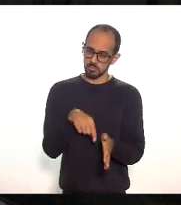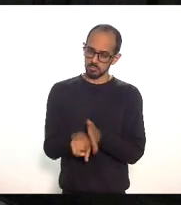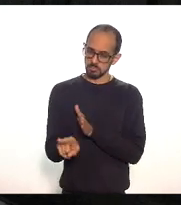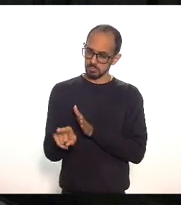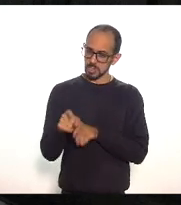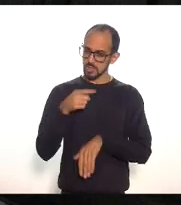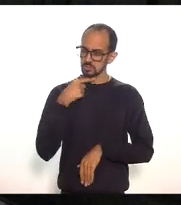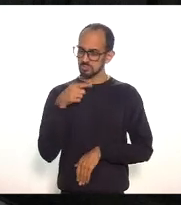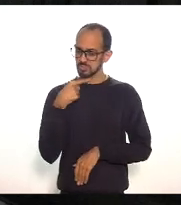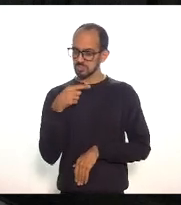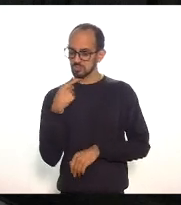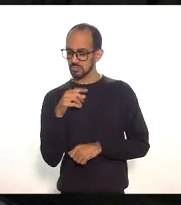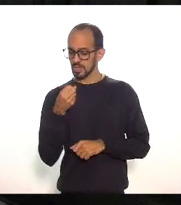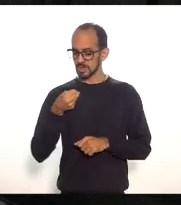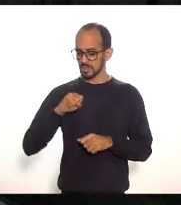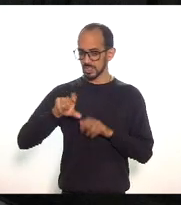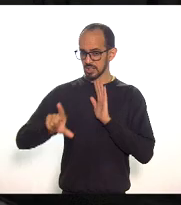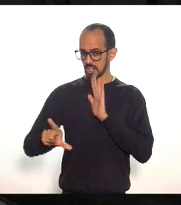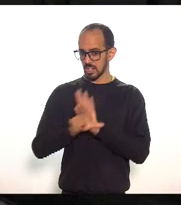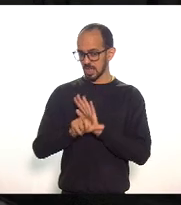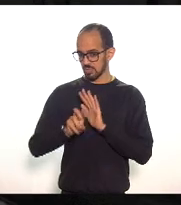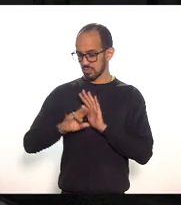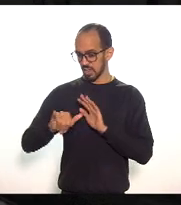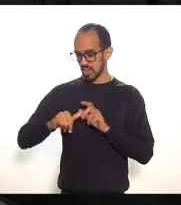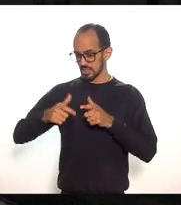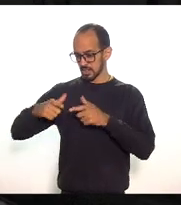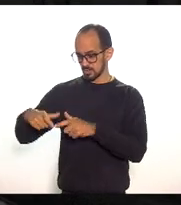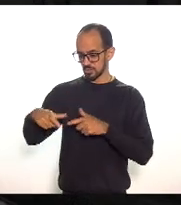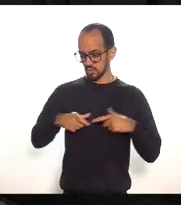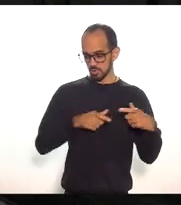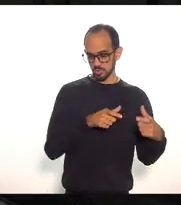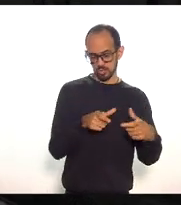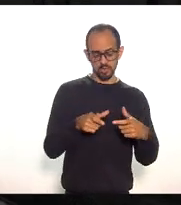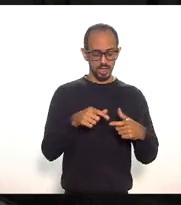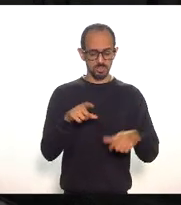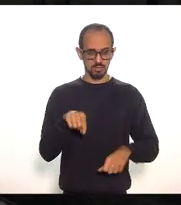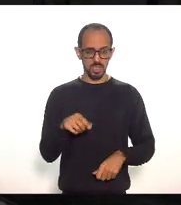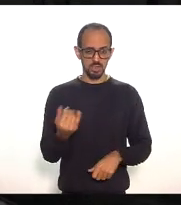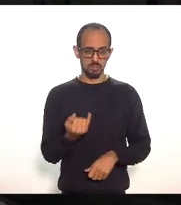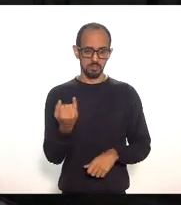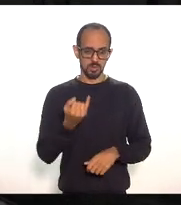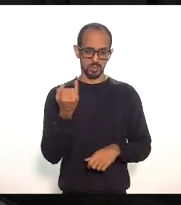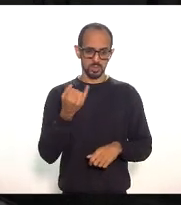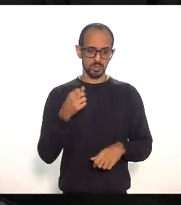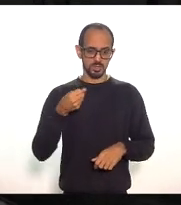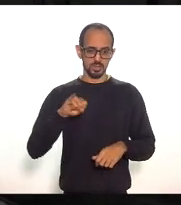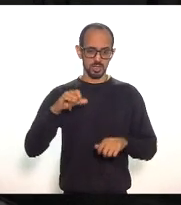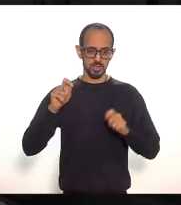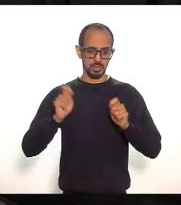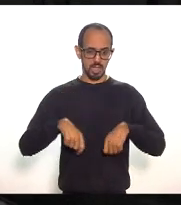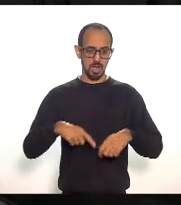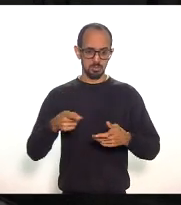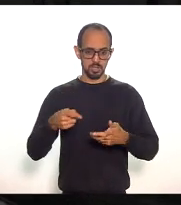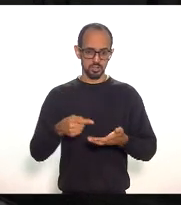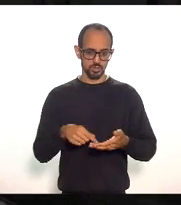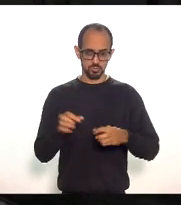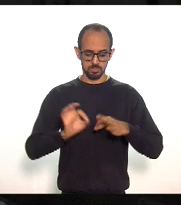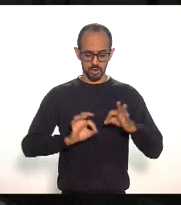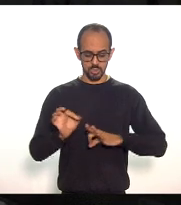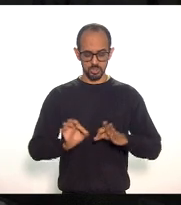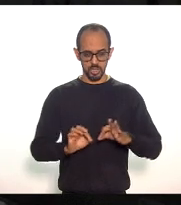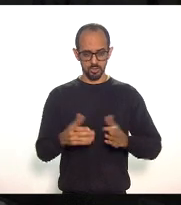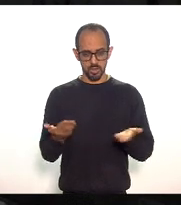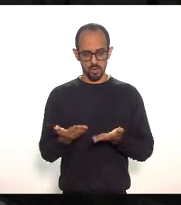lei também se estenderá para esses espaços, porque é importante isso, né? Se a gente puder, o projeto já está